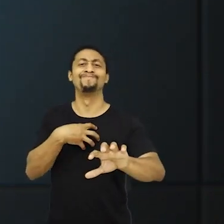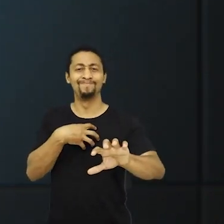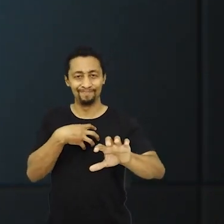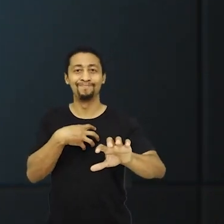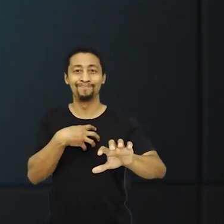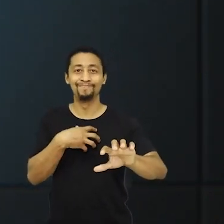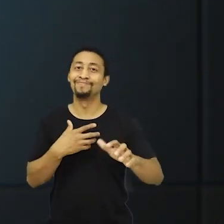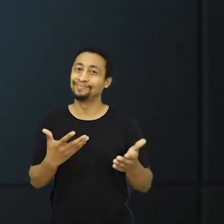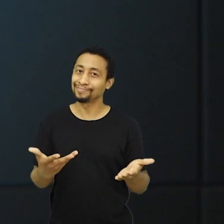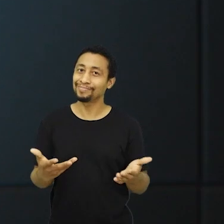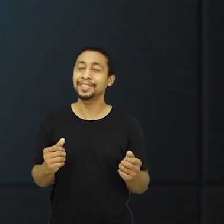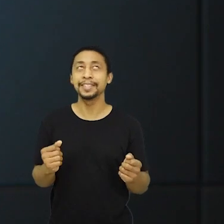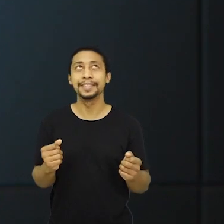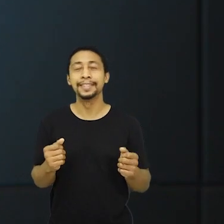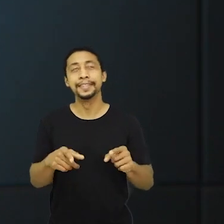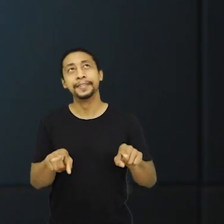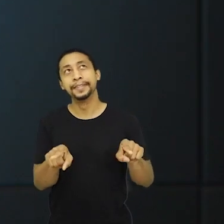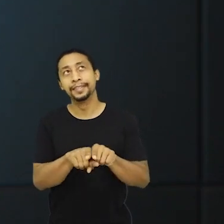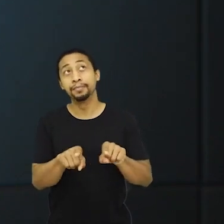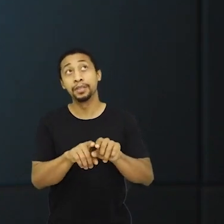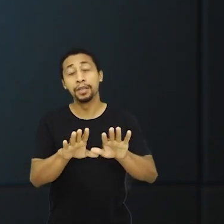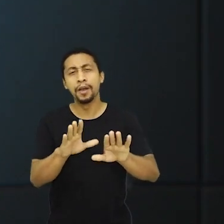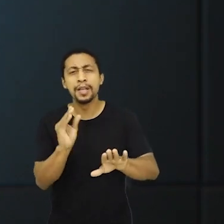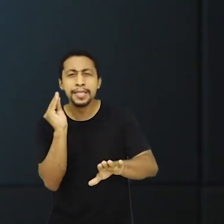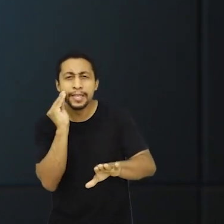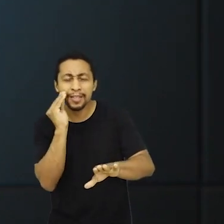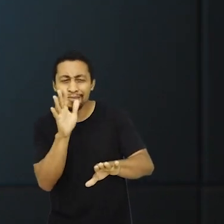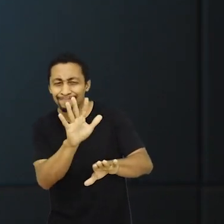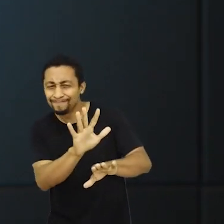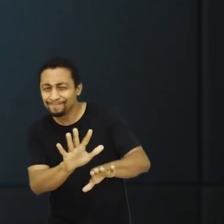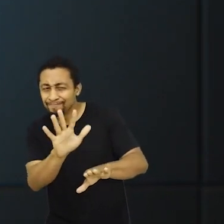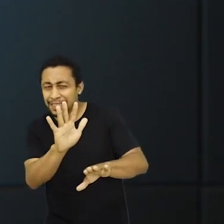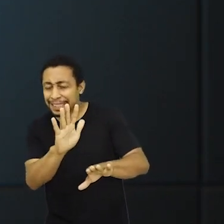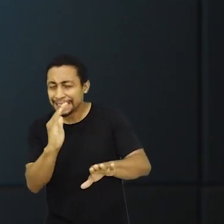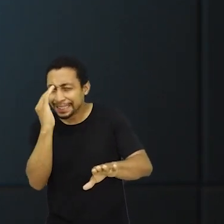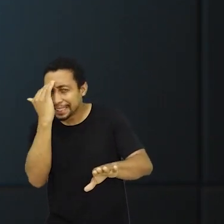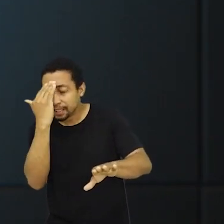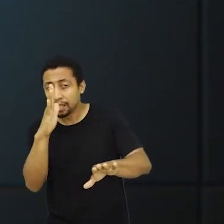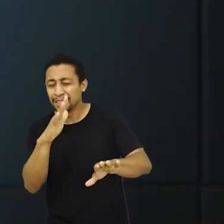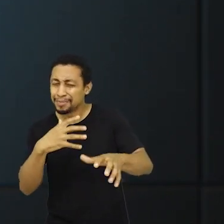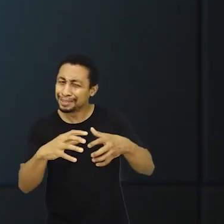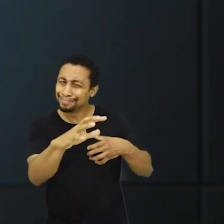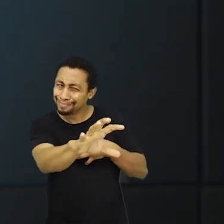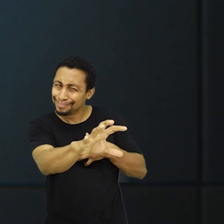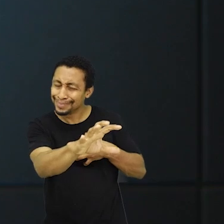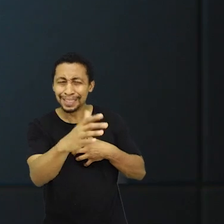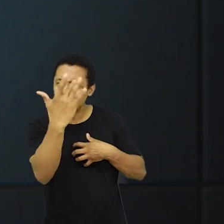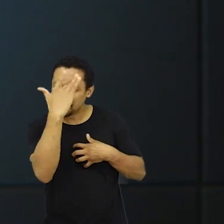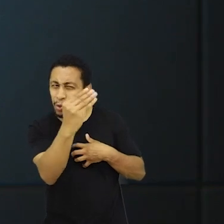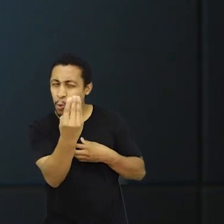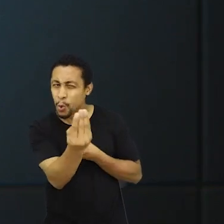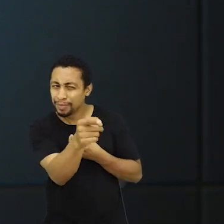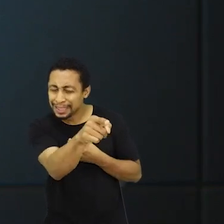e de tentar entender, ainda que você não tenha dimensão, o que é a dor do outro, o que é o sofrimento